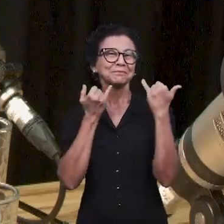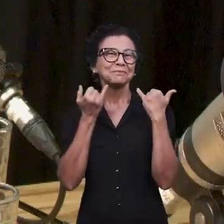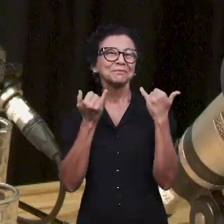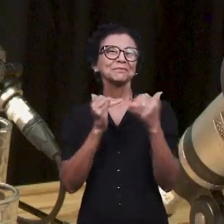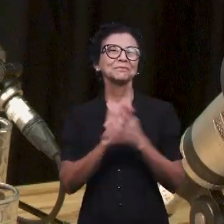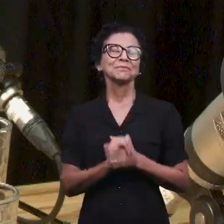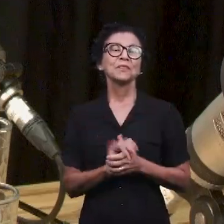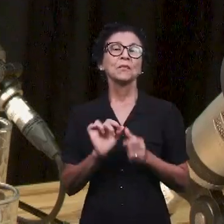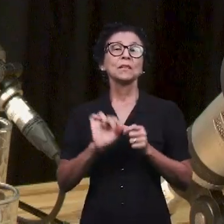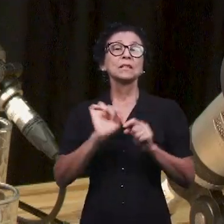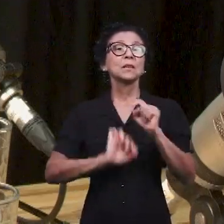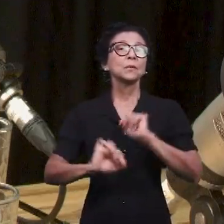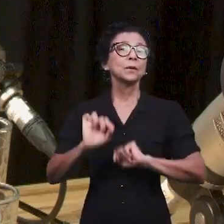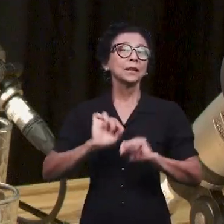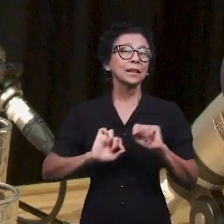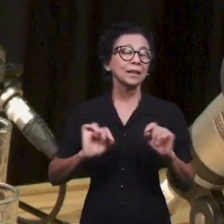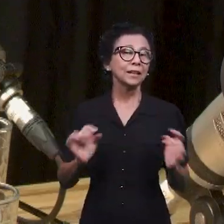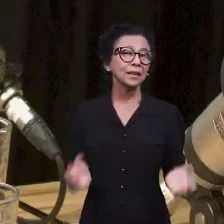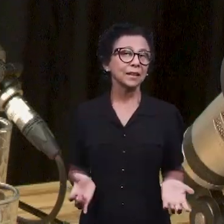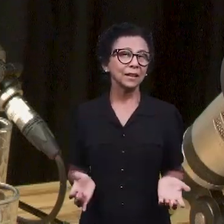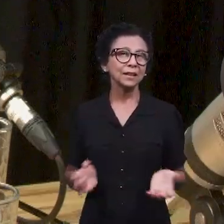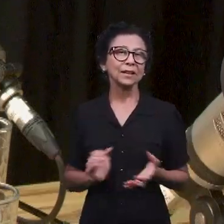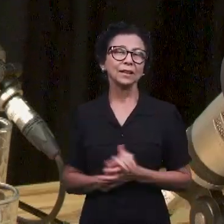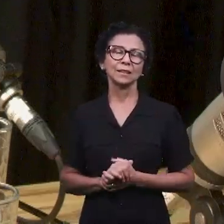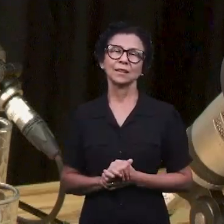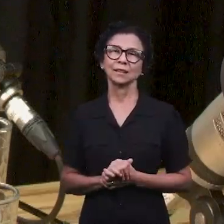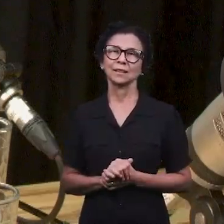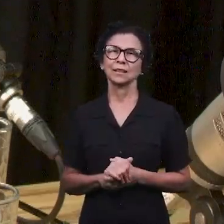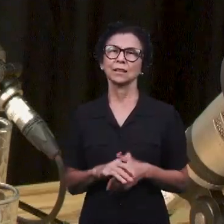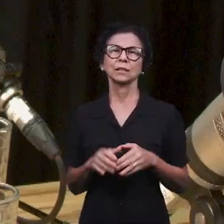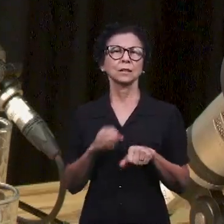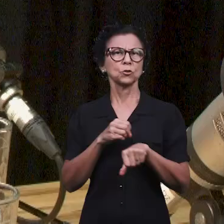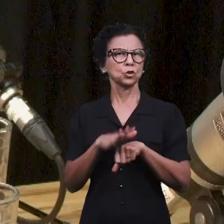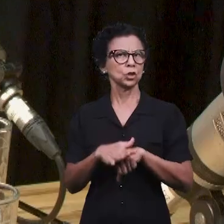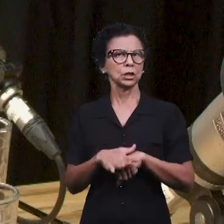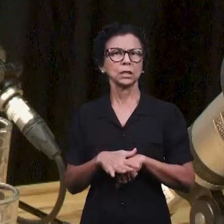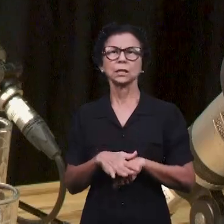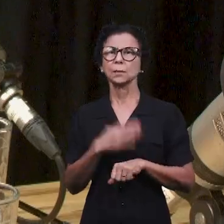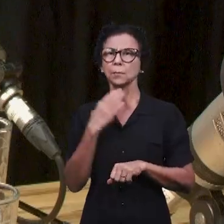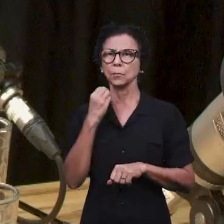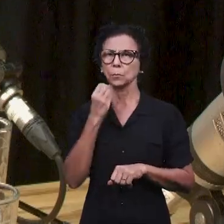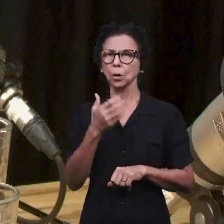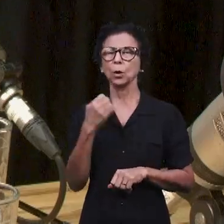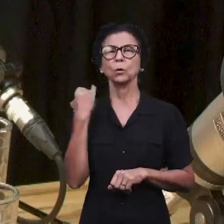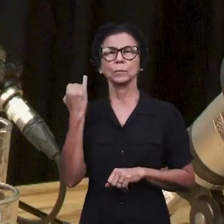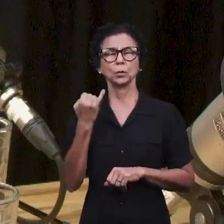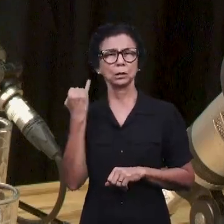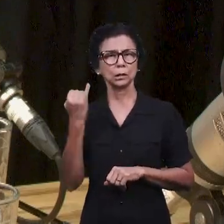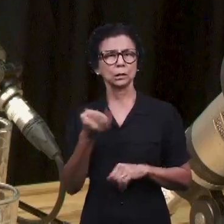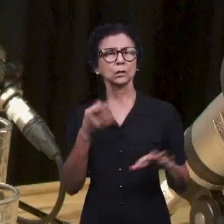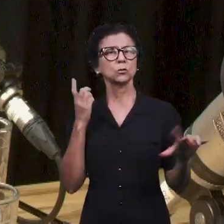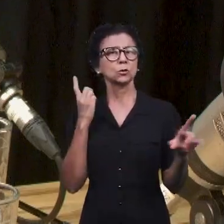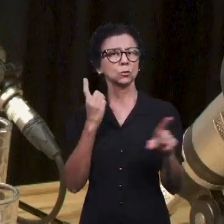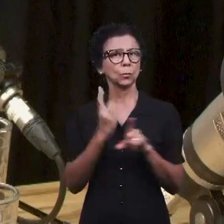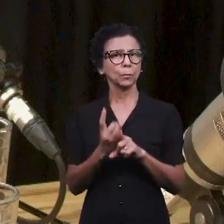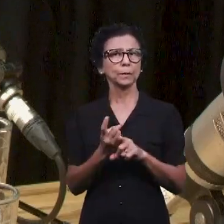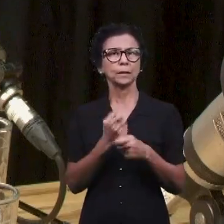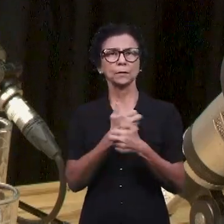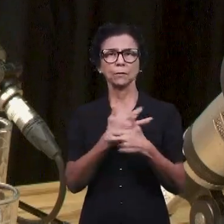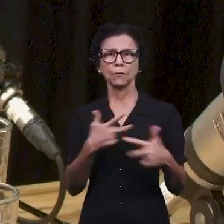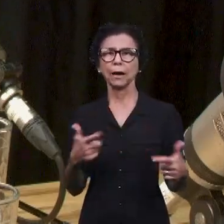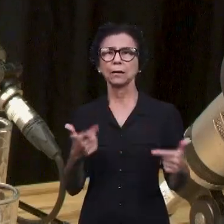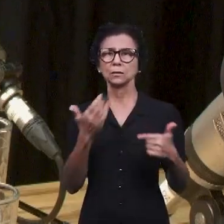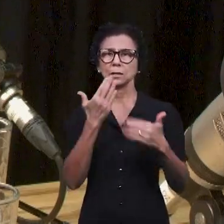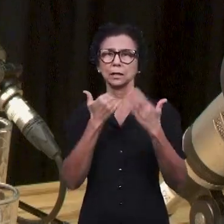ser feito. Eu acho que com orientação nunca é demais, né? Da gente saber, descobrir, falar sobre os